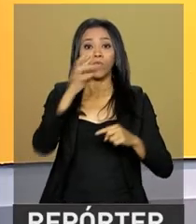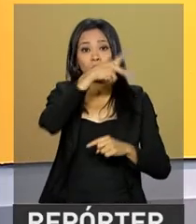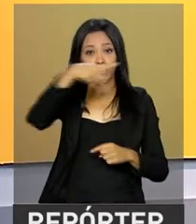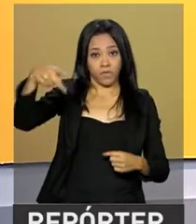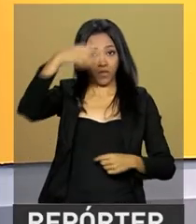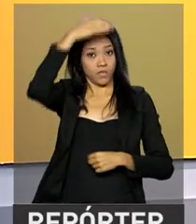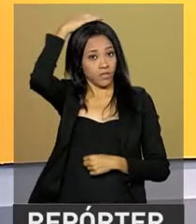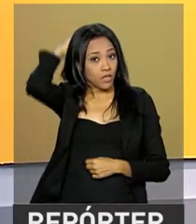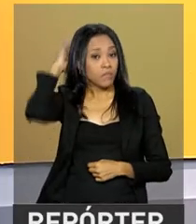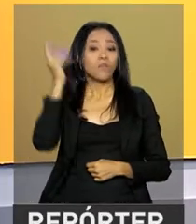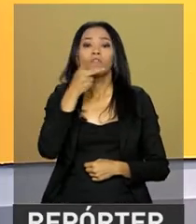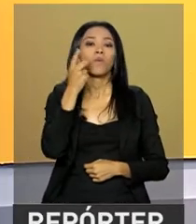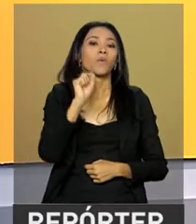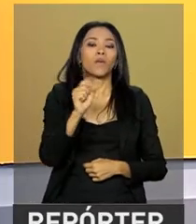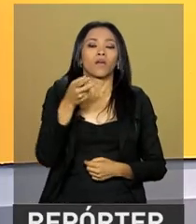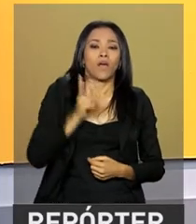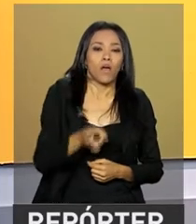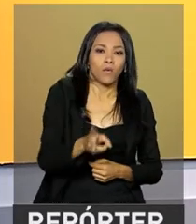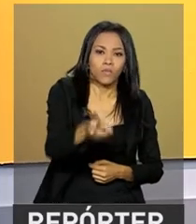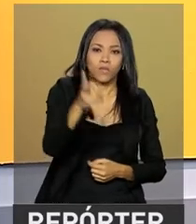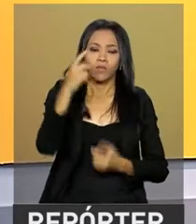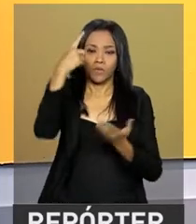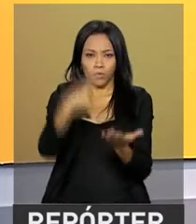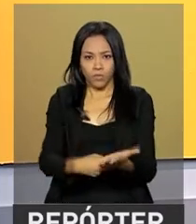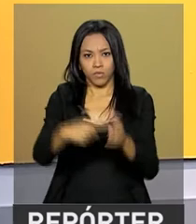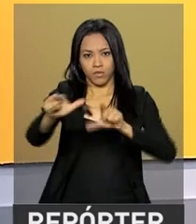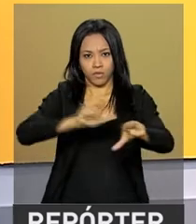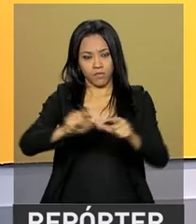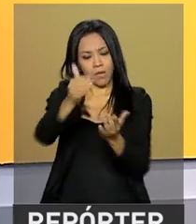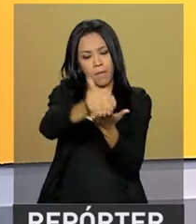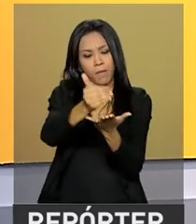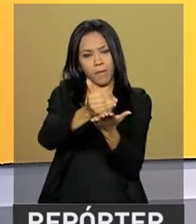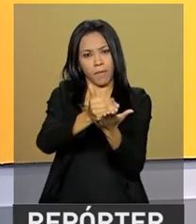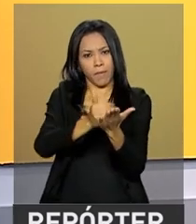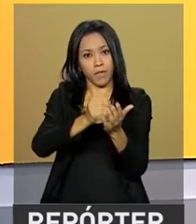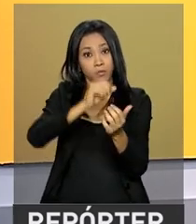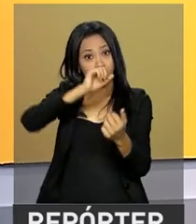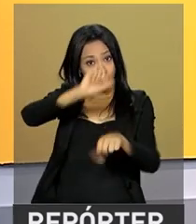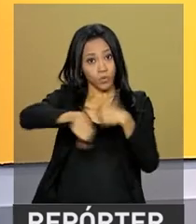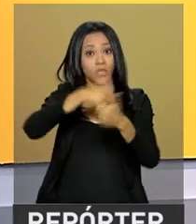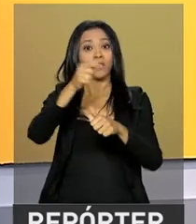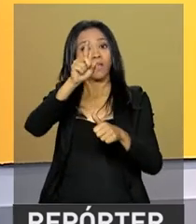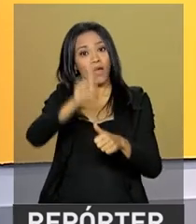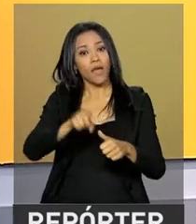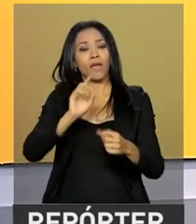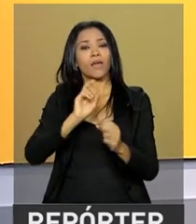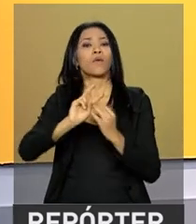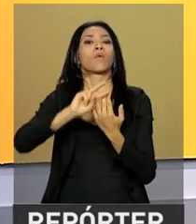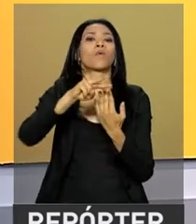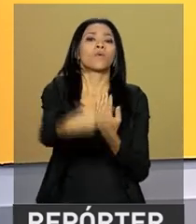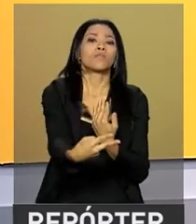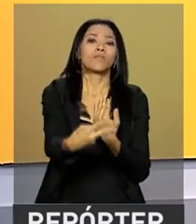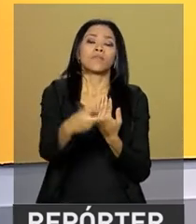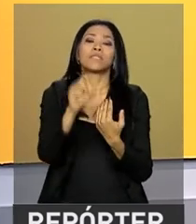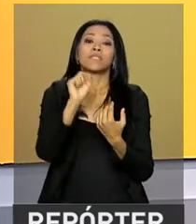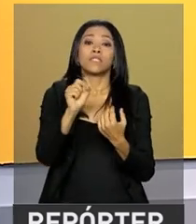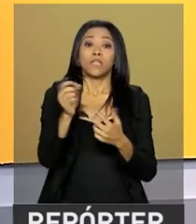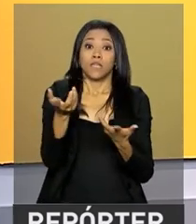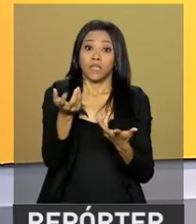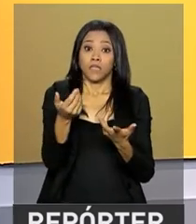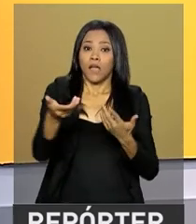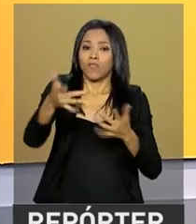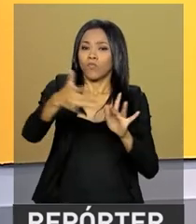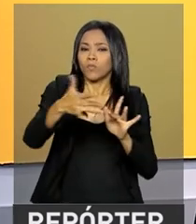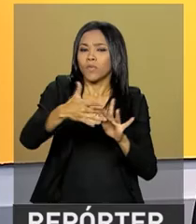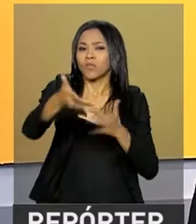disse que a continuidade da agenda de reformas do governo é resultado da harmonia e do diálogo constante mantido